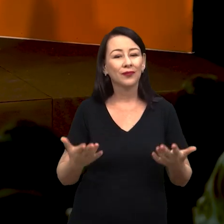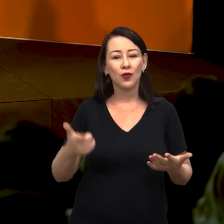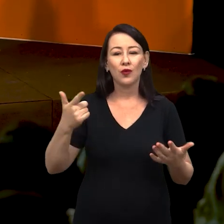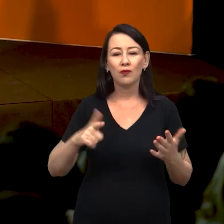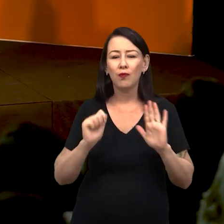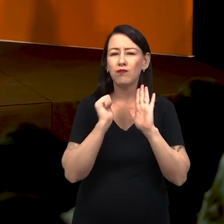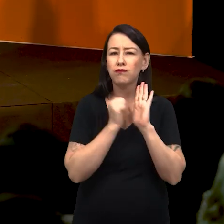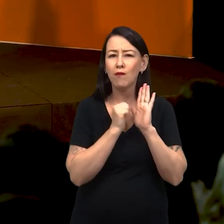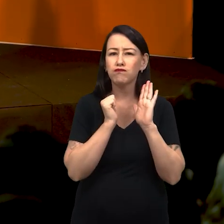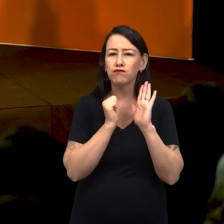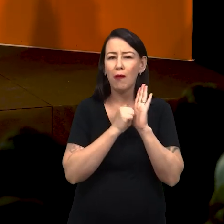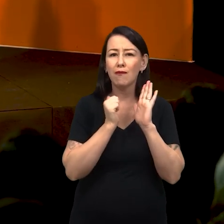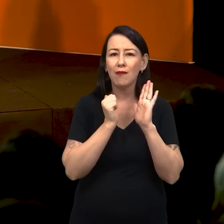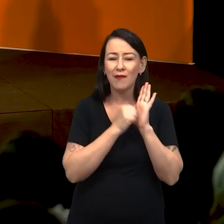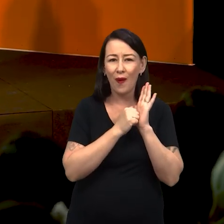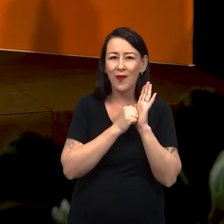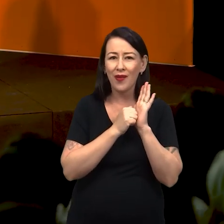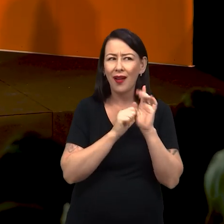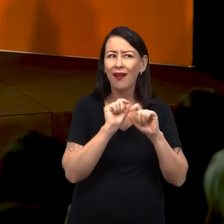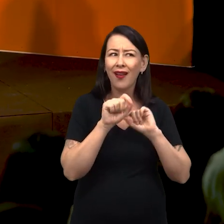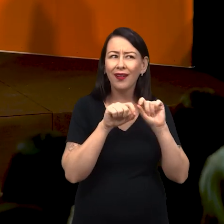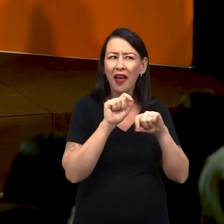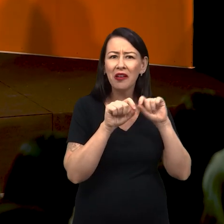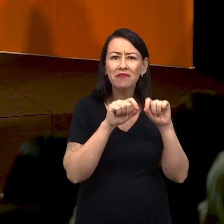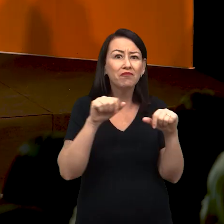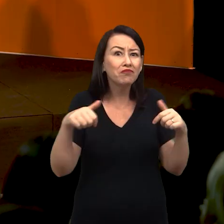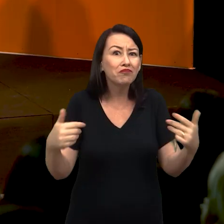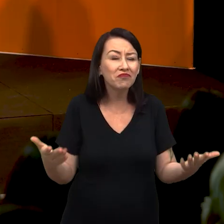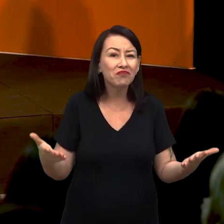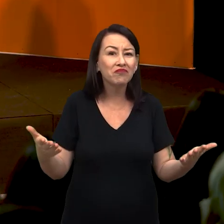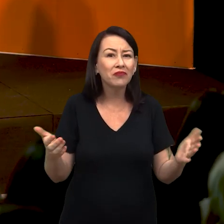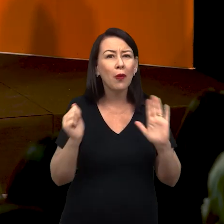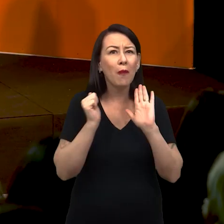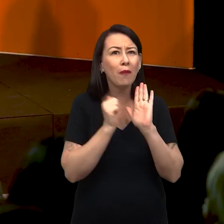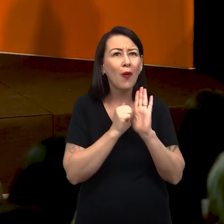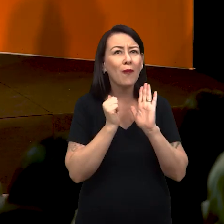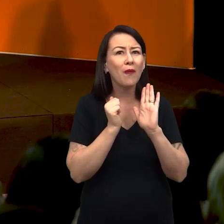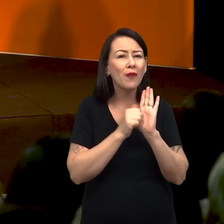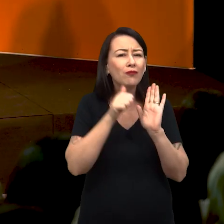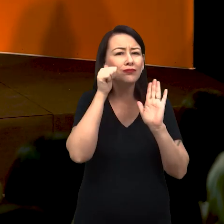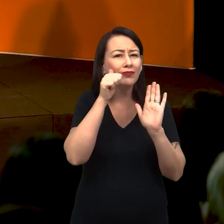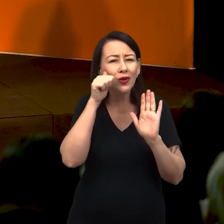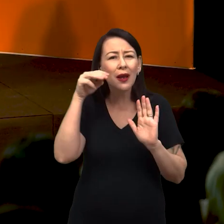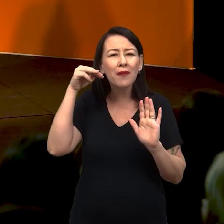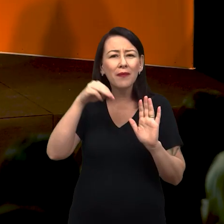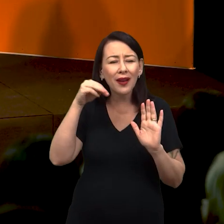olê, olê, olá. Mais um. Pom, pom, pom, quem será?